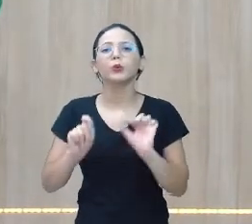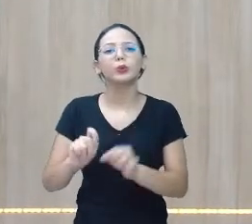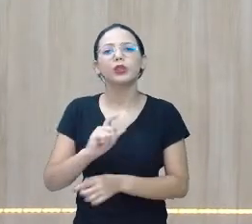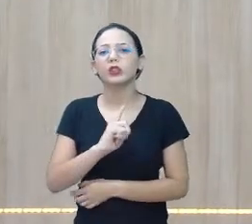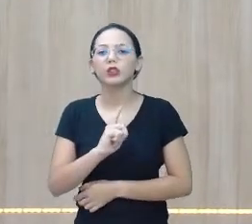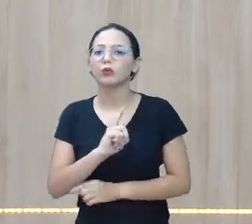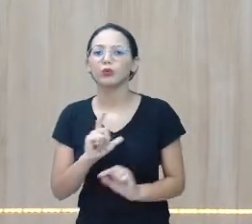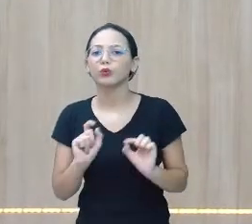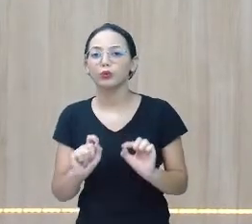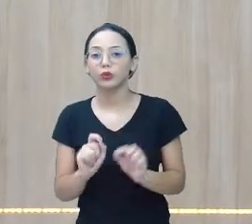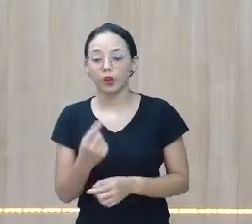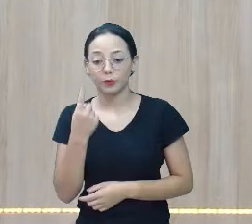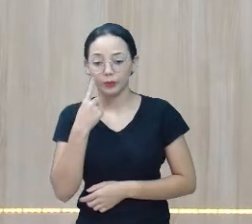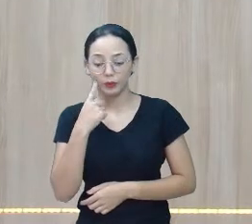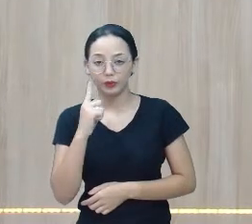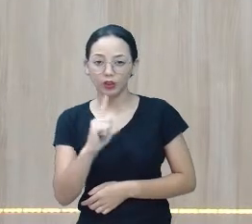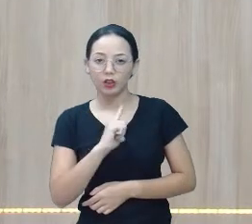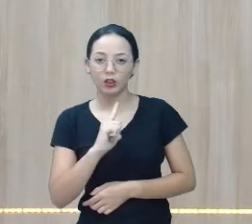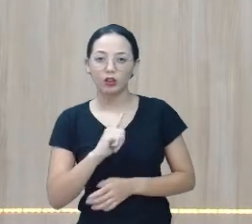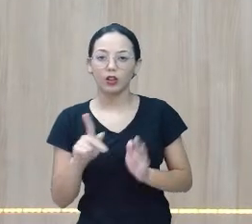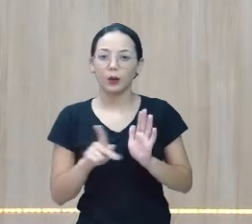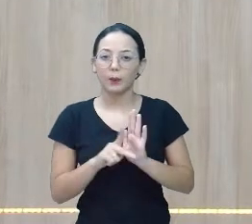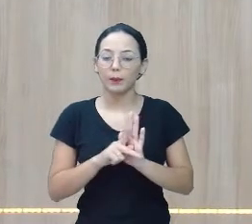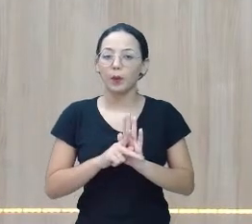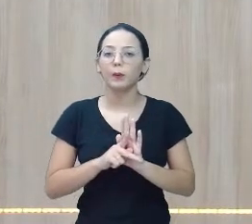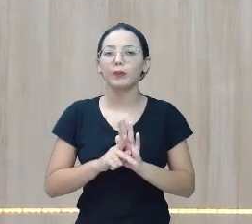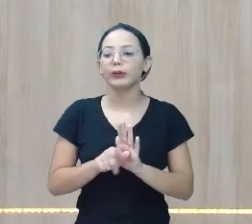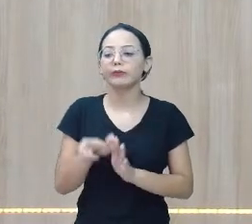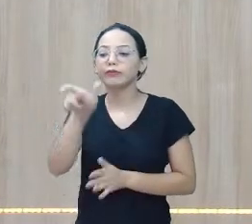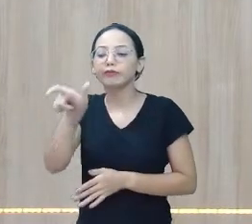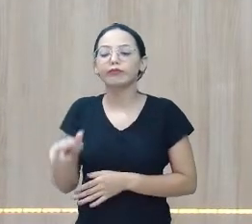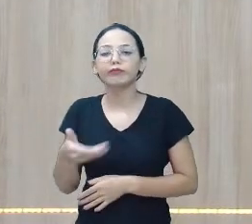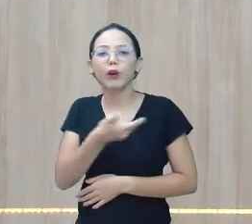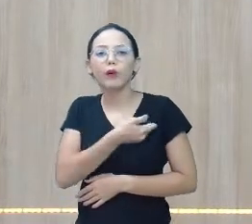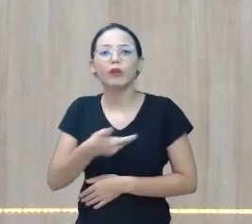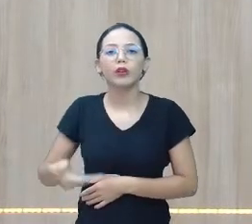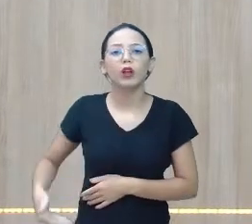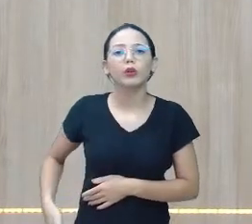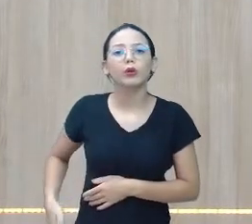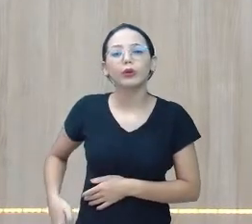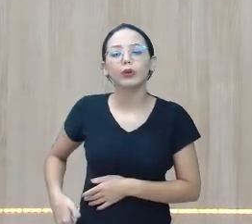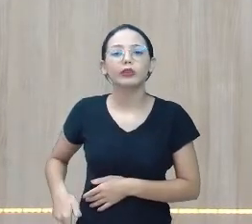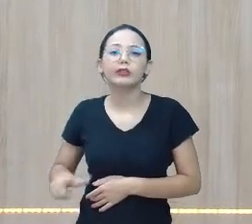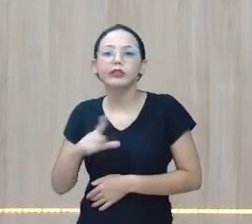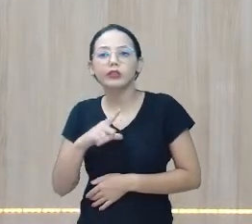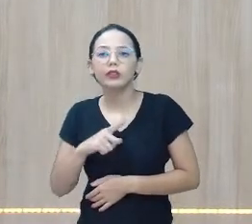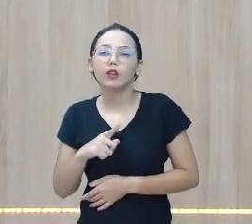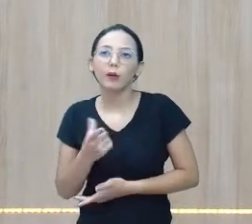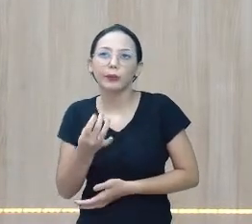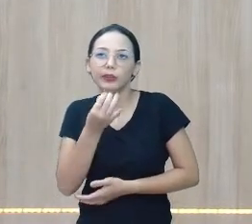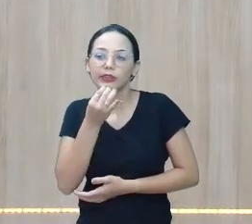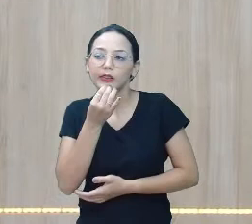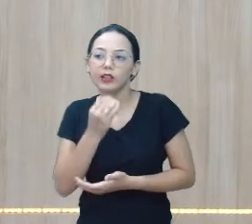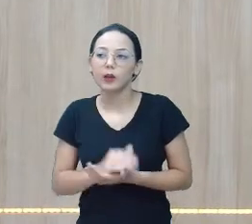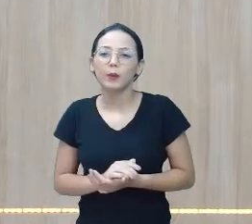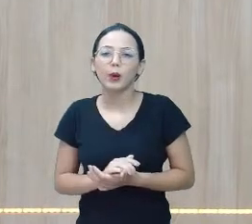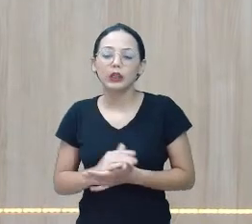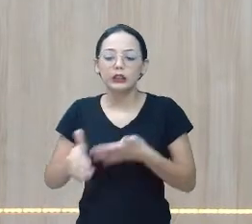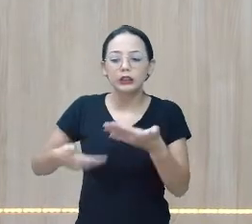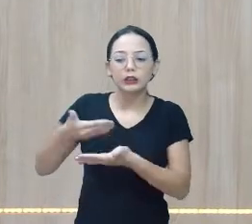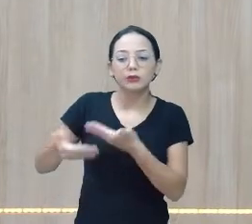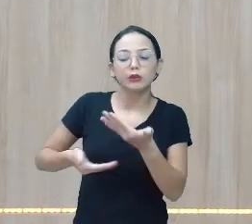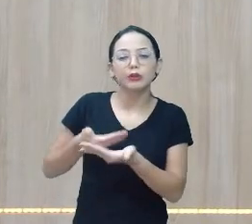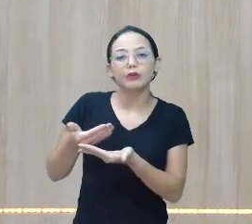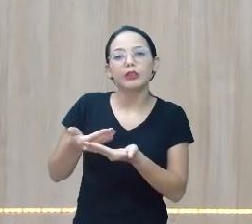tínhamos? Existia, às vezes, um imperador, ele não